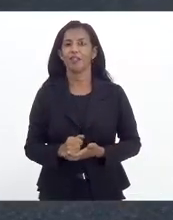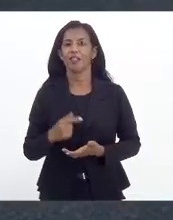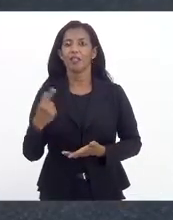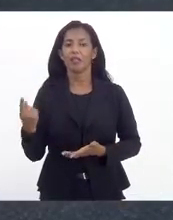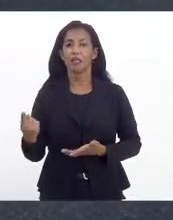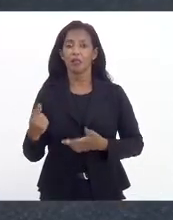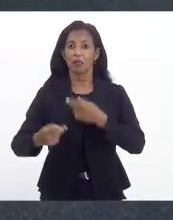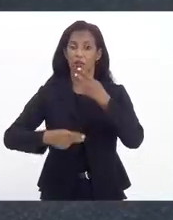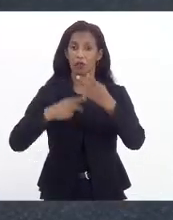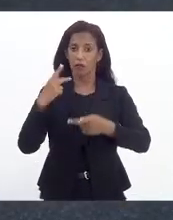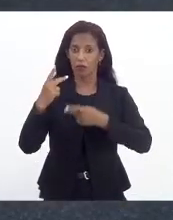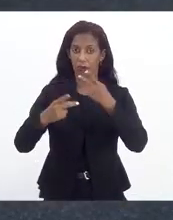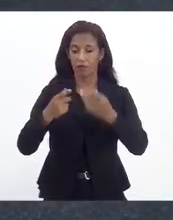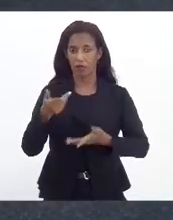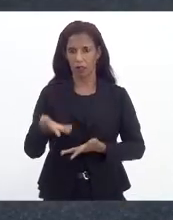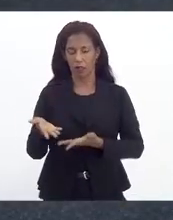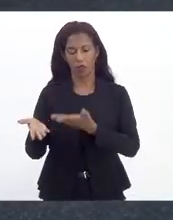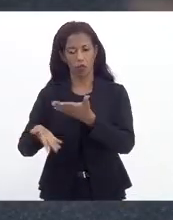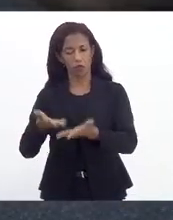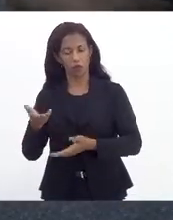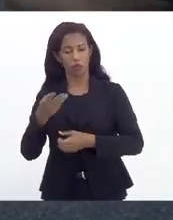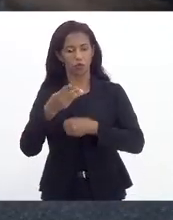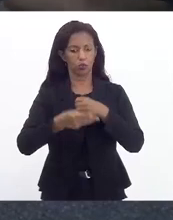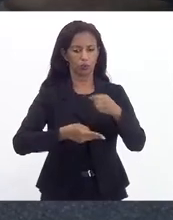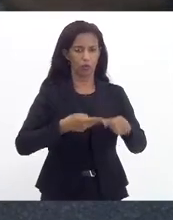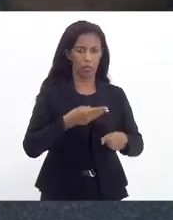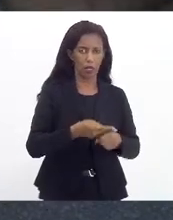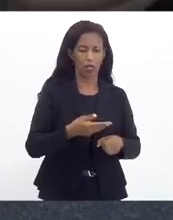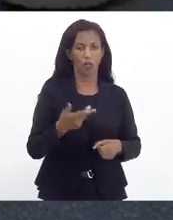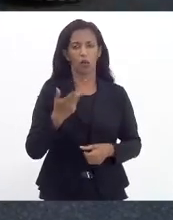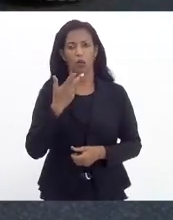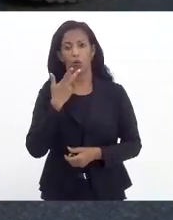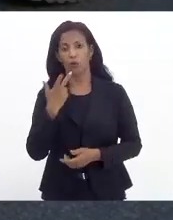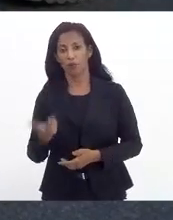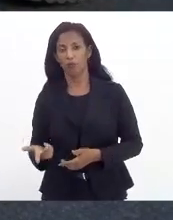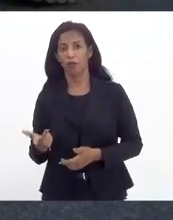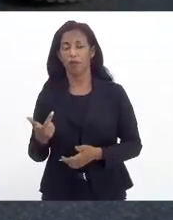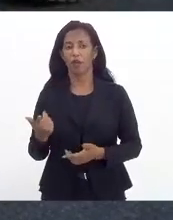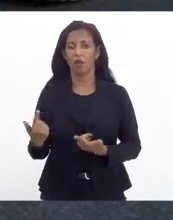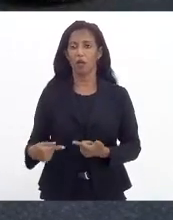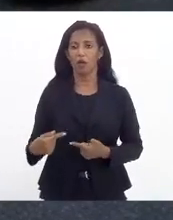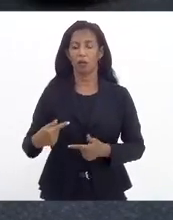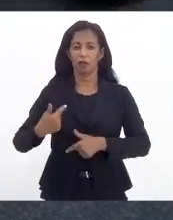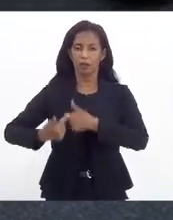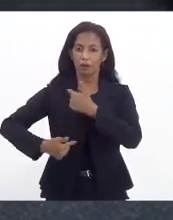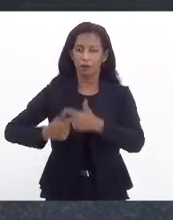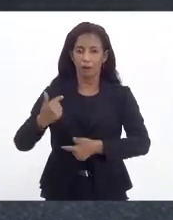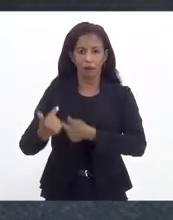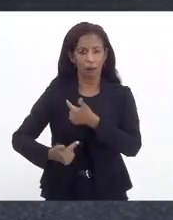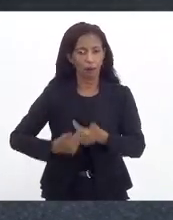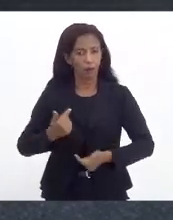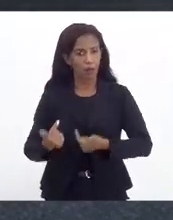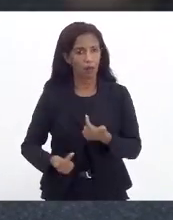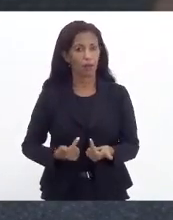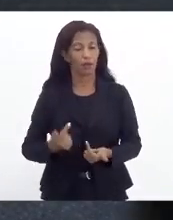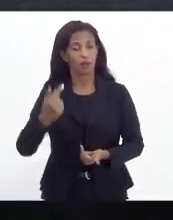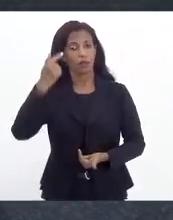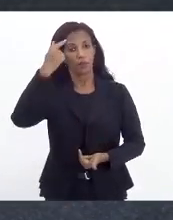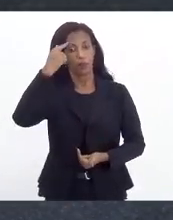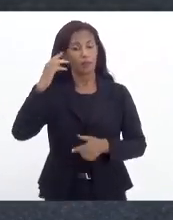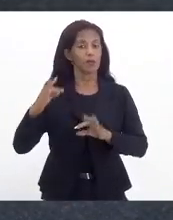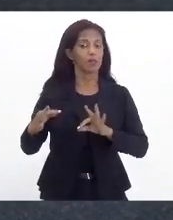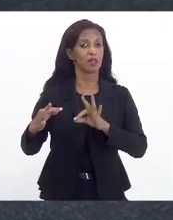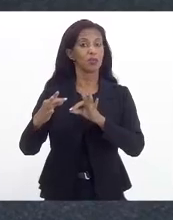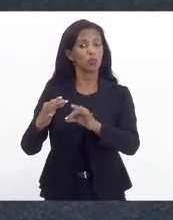ponderação aqui Quando se tratou Dos triênios Essa ponderação combativa Que nós fizemos aqui Foi para pensar Em